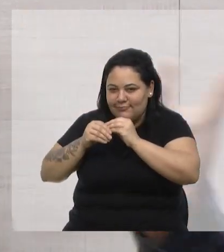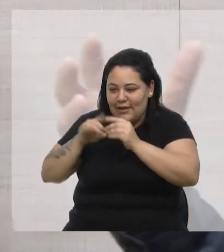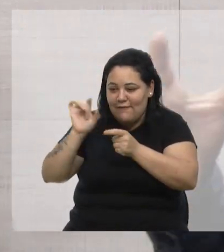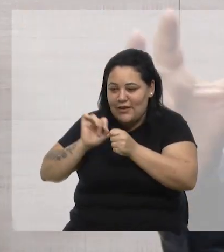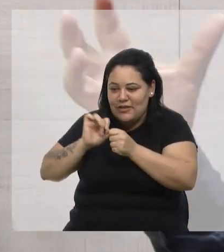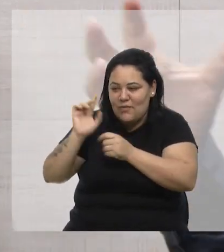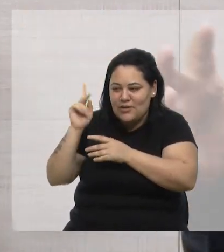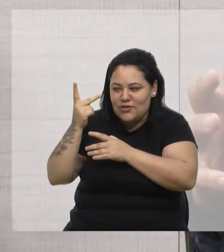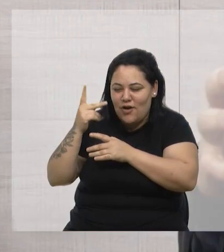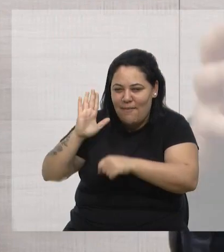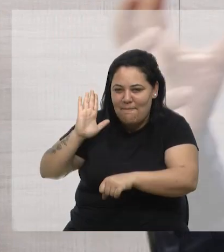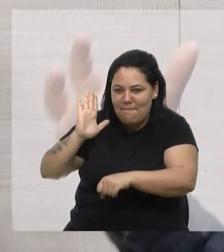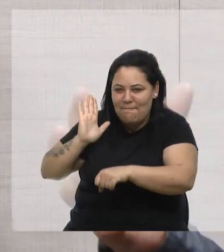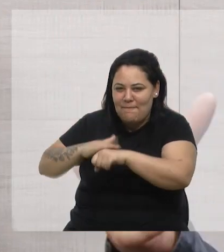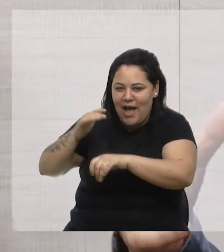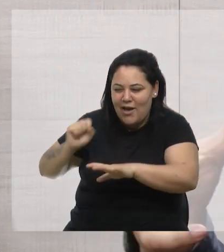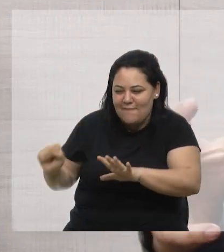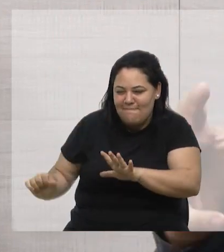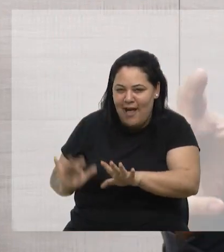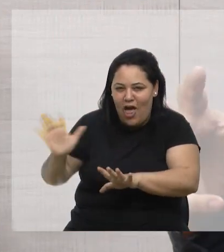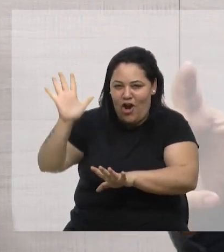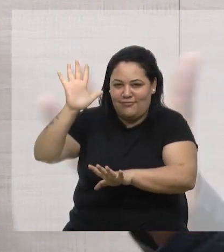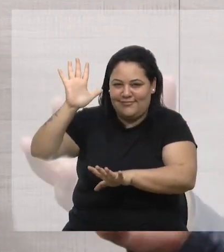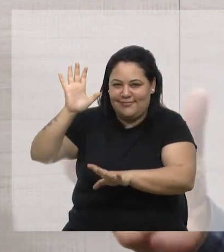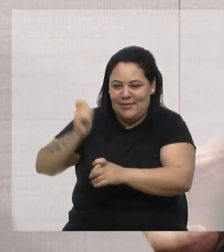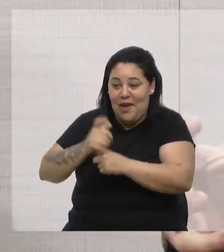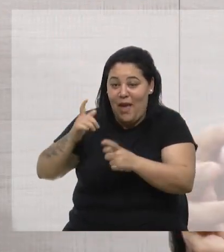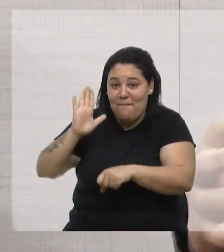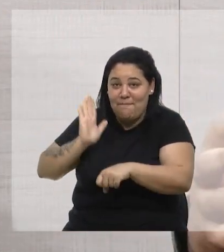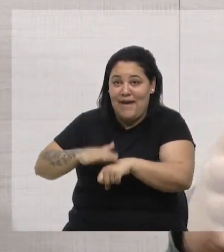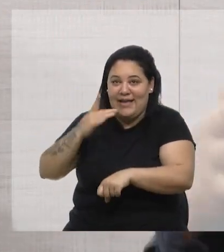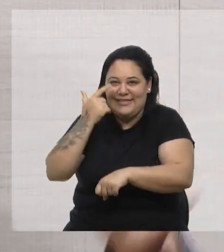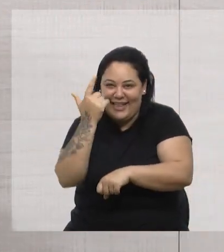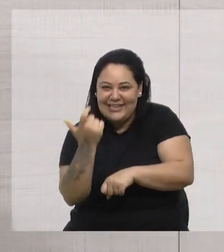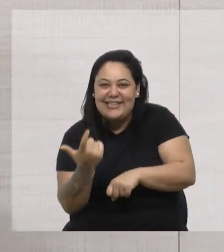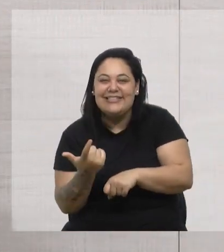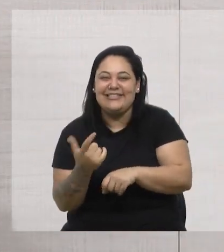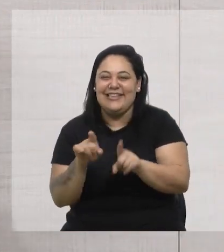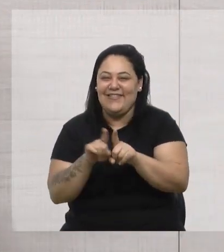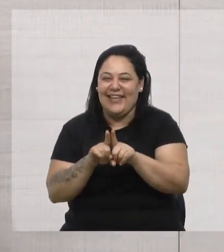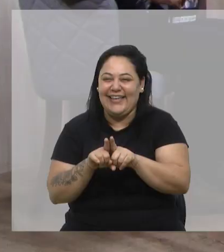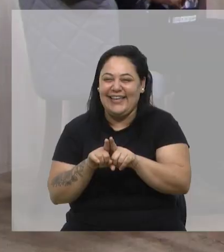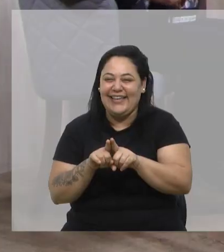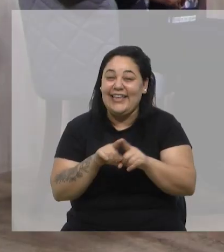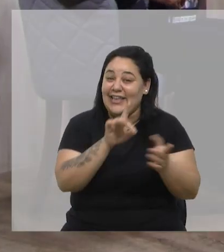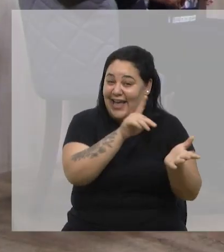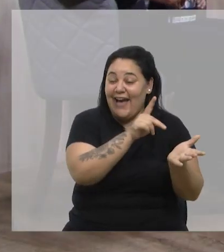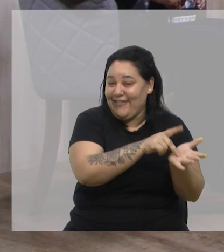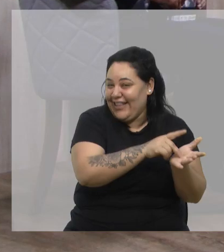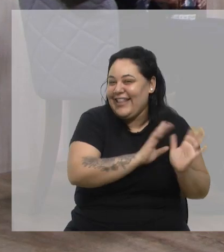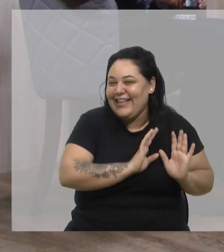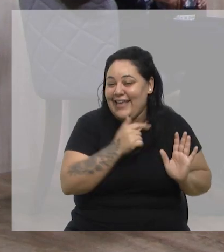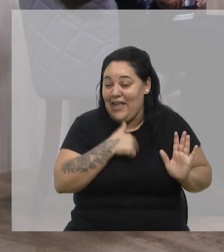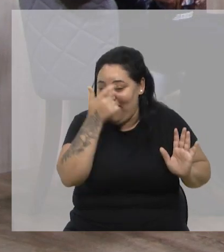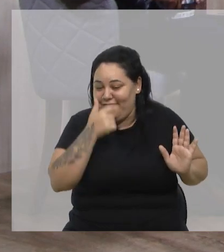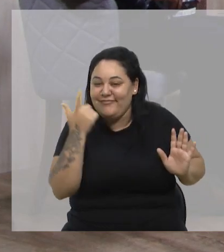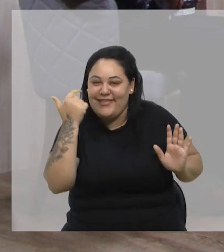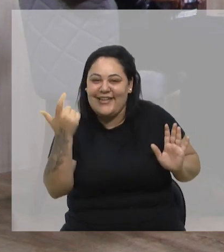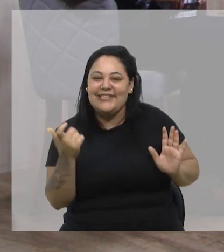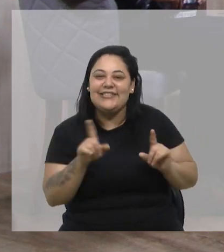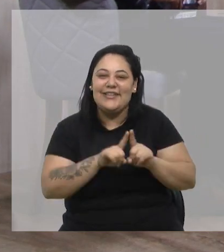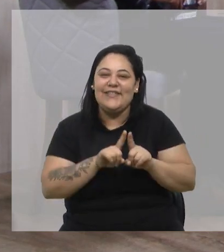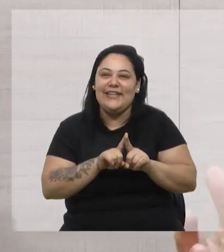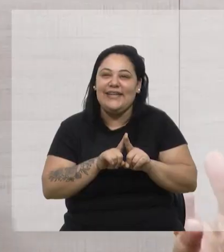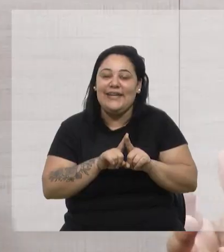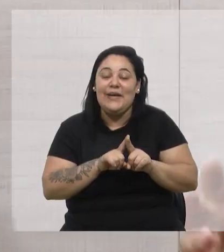lacunas e fazer uma história muito mais rica e maior, que eu achei até mais interessante que a do Machado, né? Querendo, né?